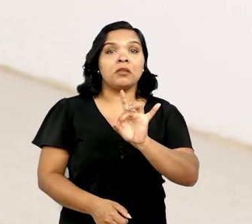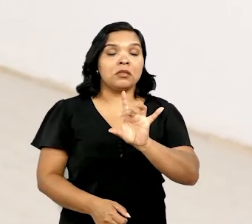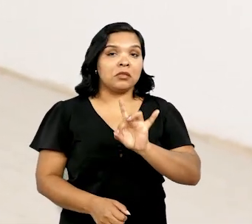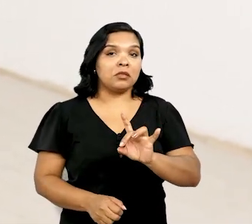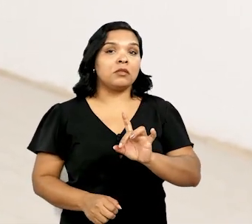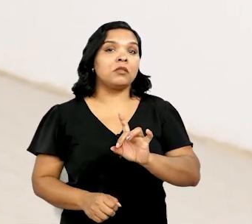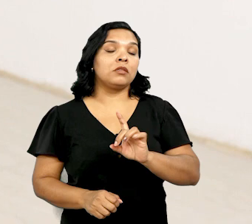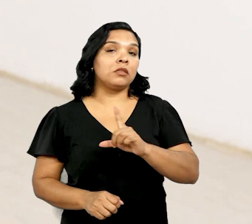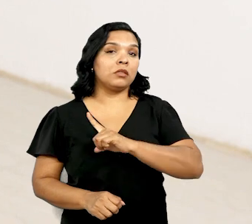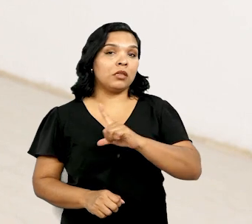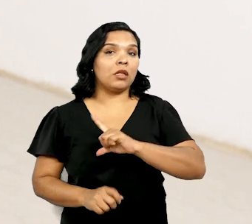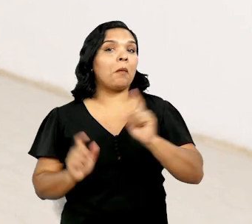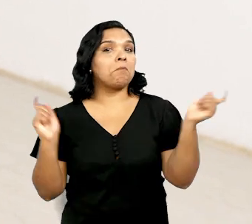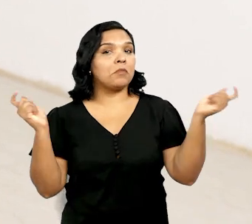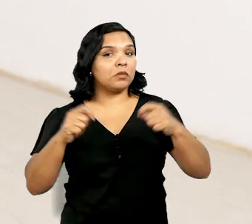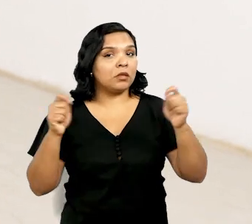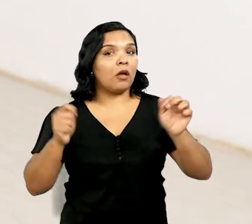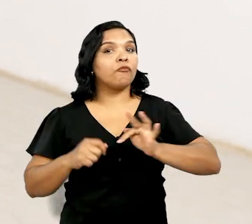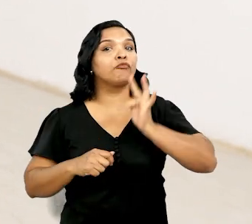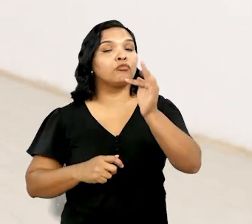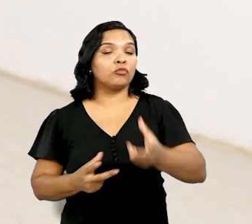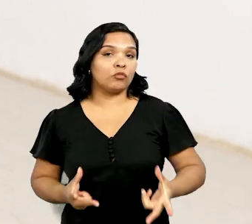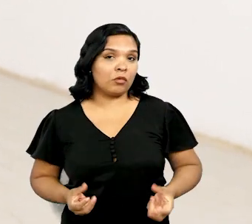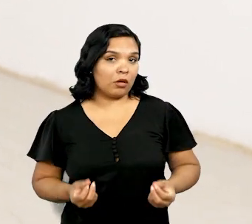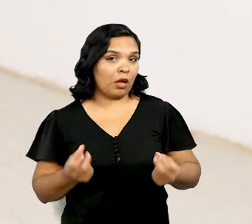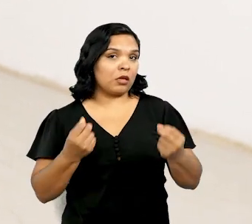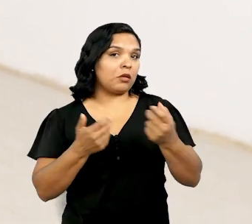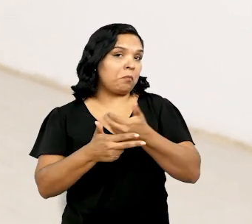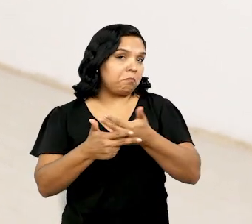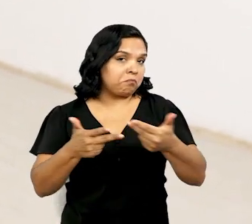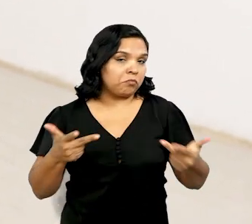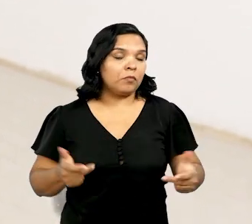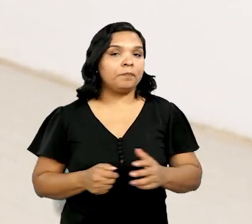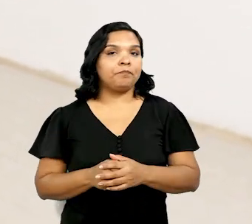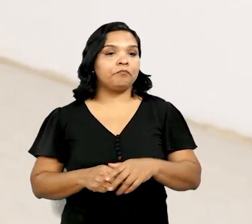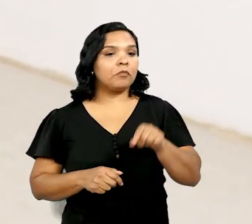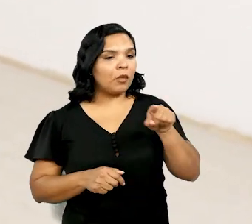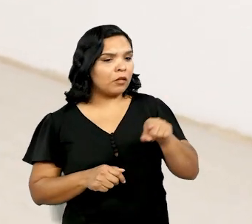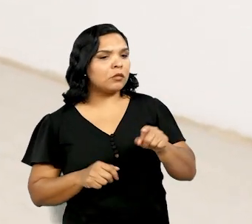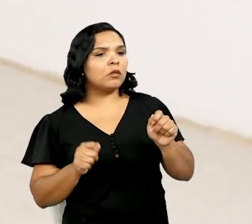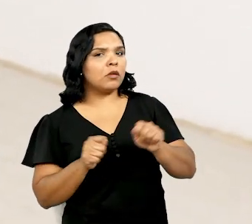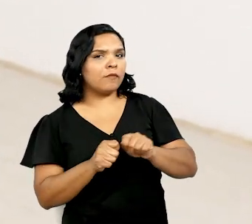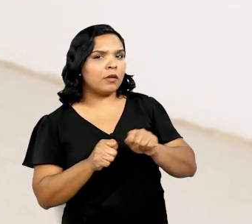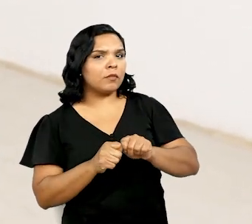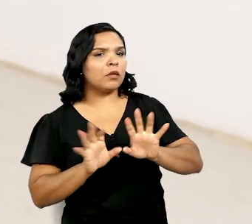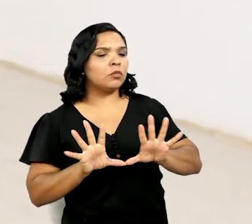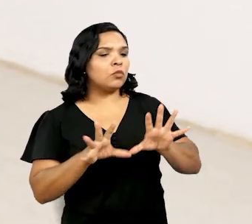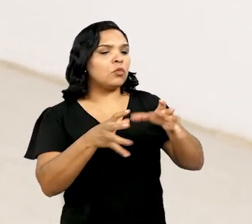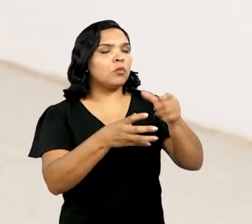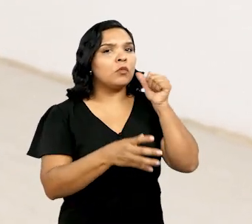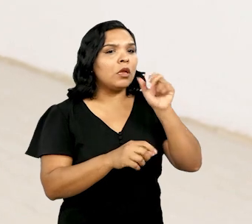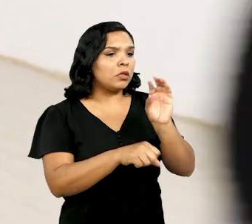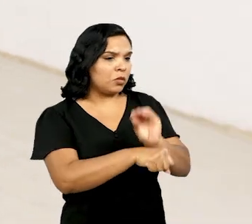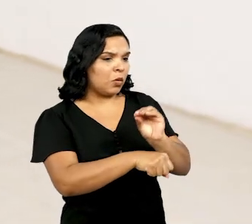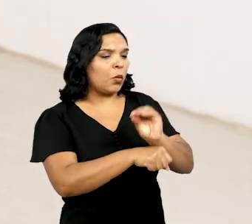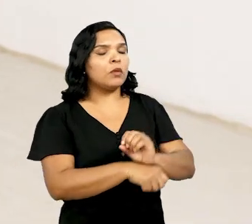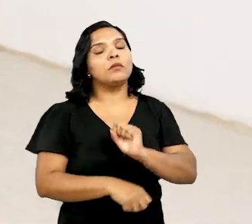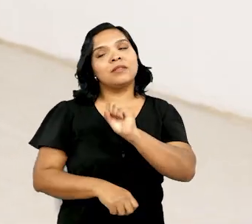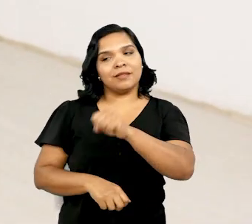tenho possibilidade de ter câncer, alguma coisa assim. Então a senhora faz parte daquele grupo de mulheres que se cuida